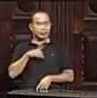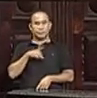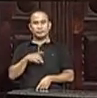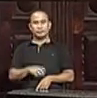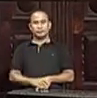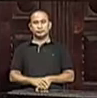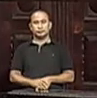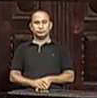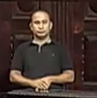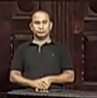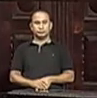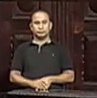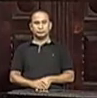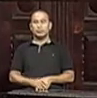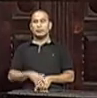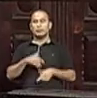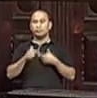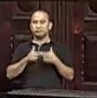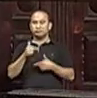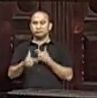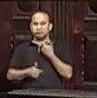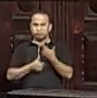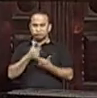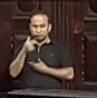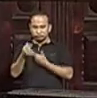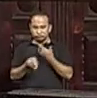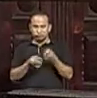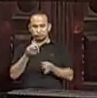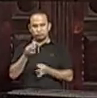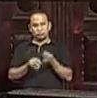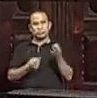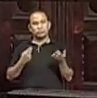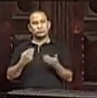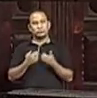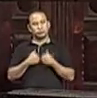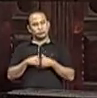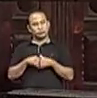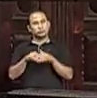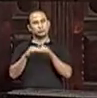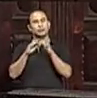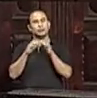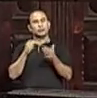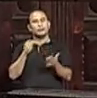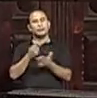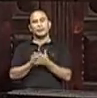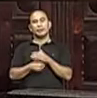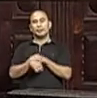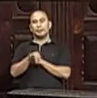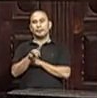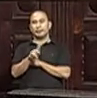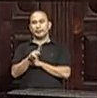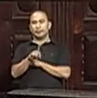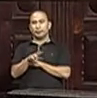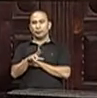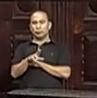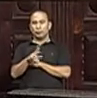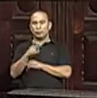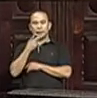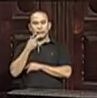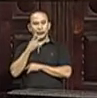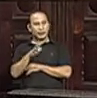sugerido, enquanto a luta jurídica continua, que paguem o IPTU, mas